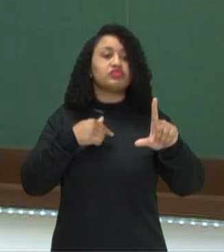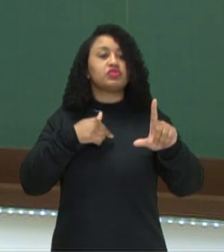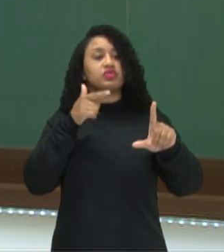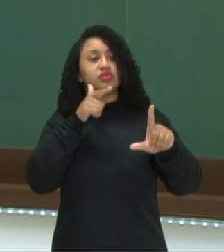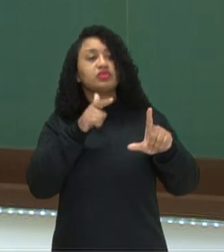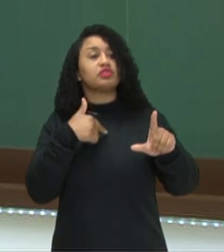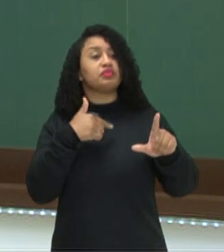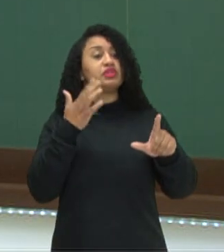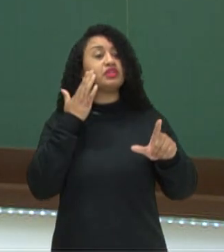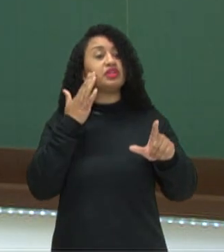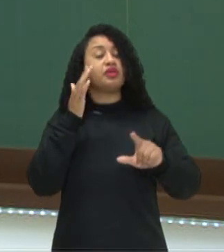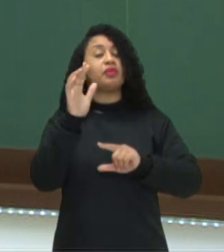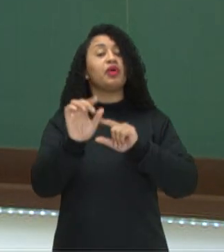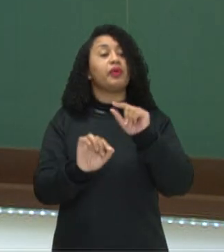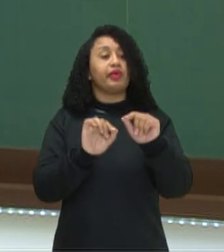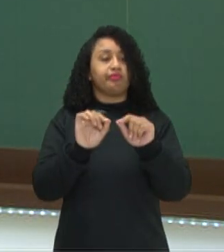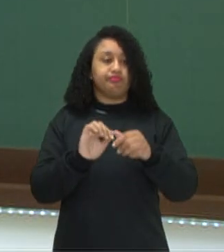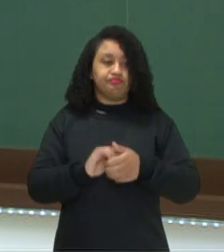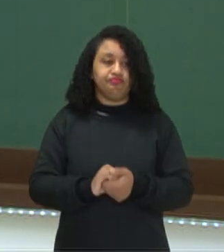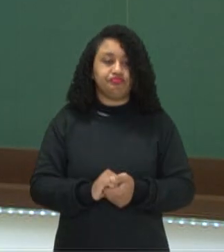devemos determinar o quê?